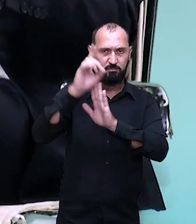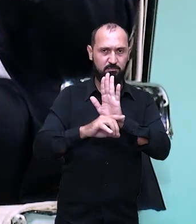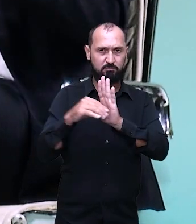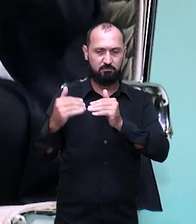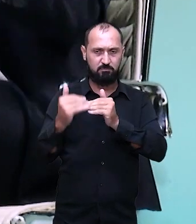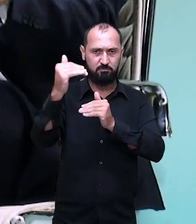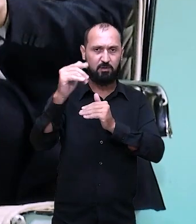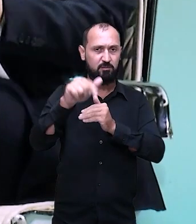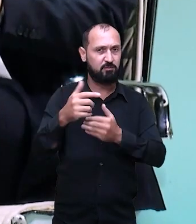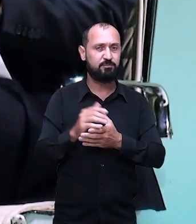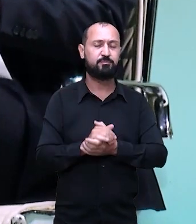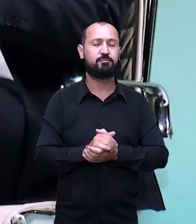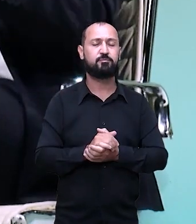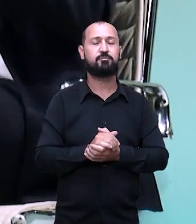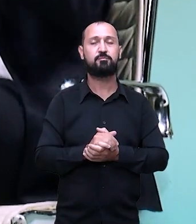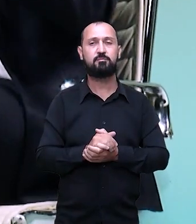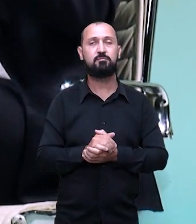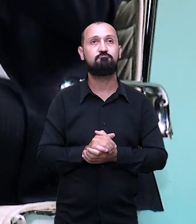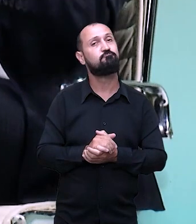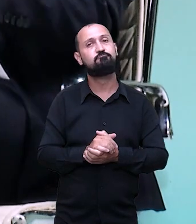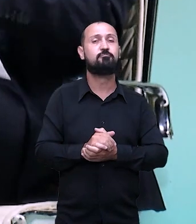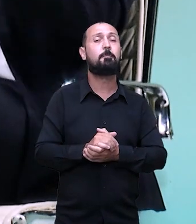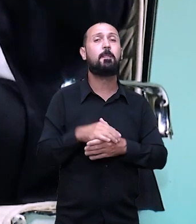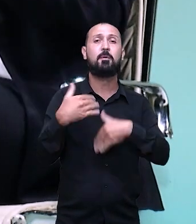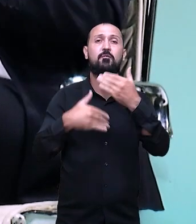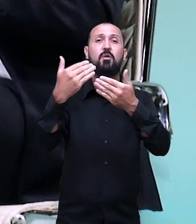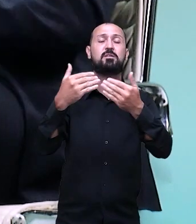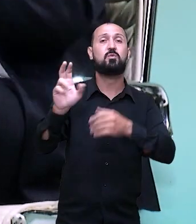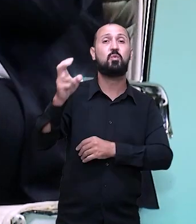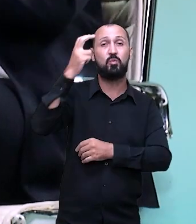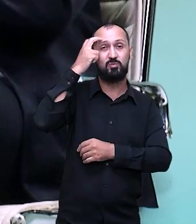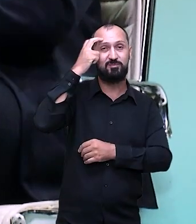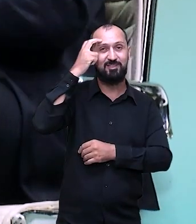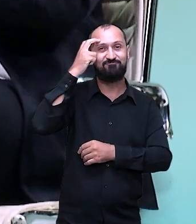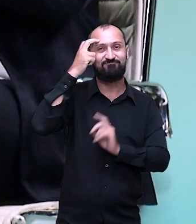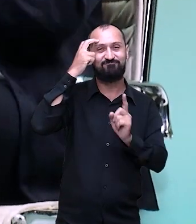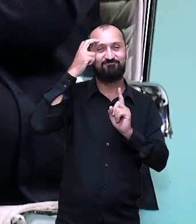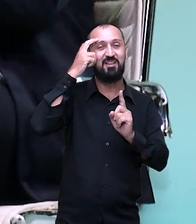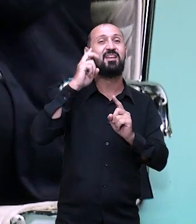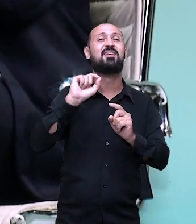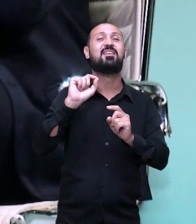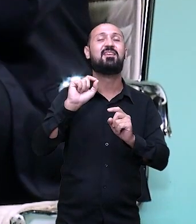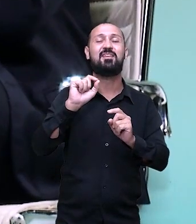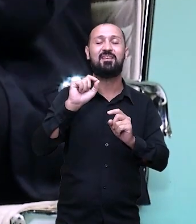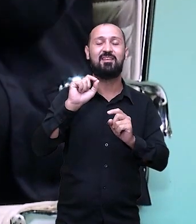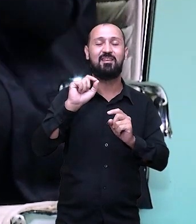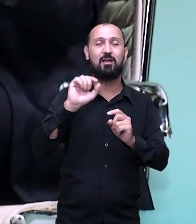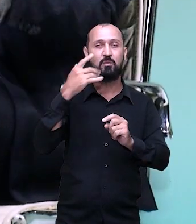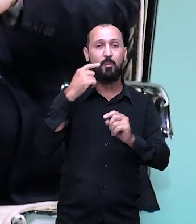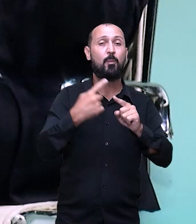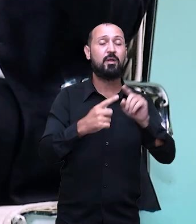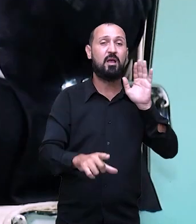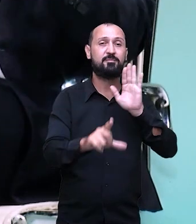de normas relativas ao ambiente de trabalho. E essas normas, todas elas são esmiuçadas, regulamentadas